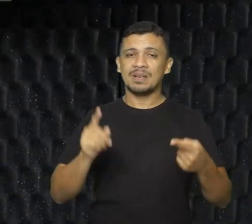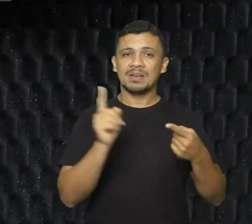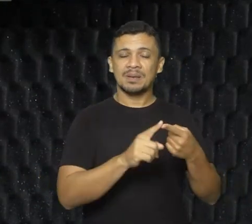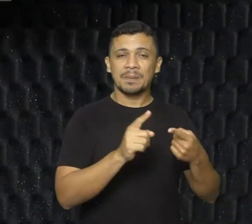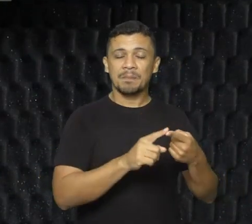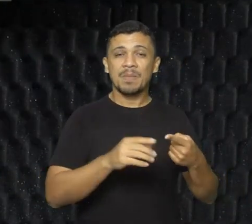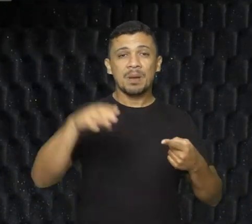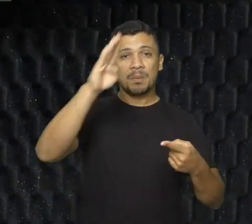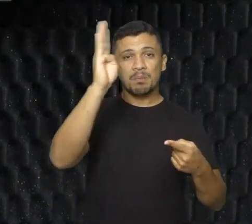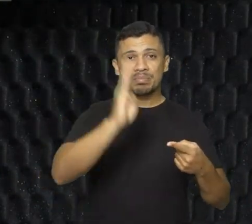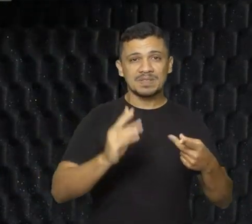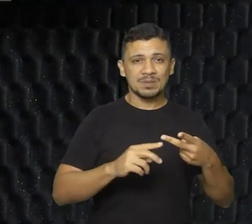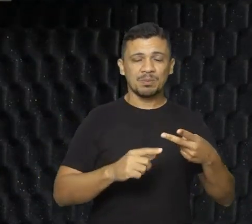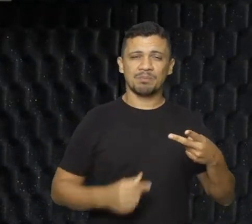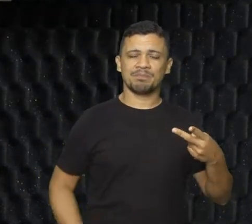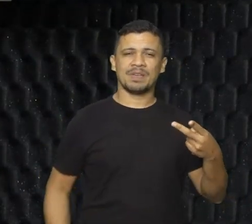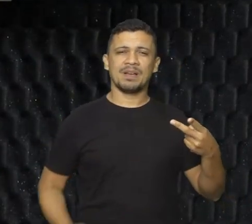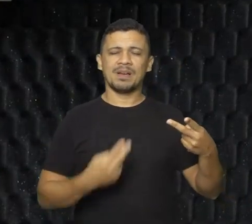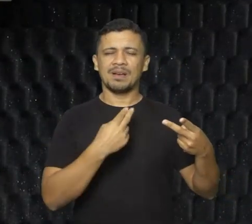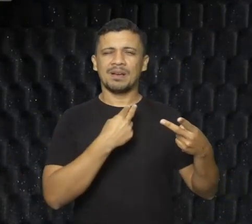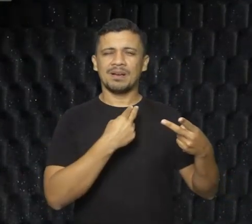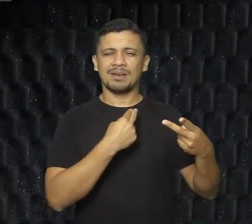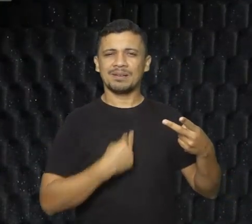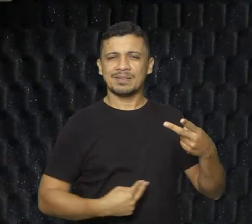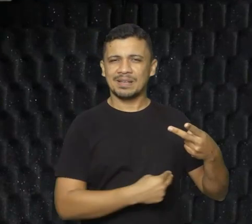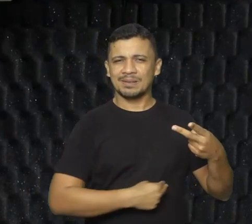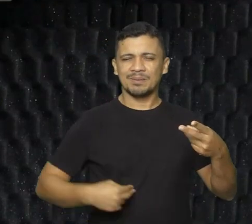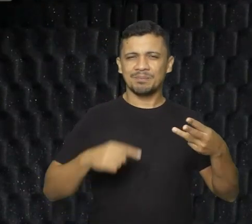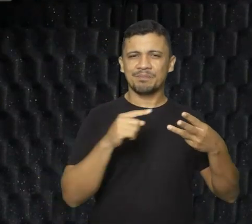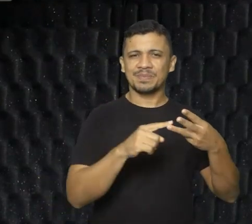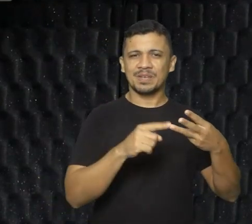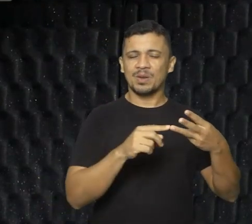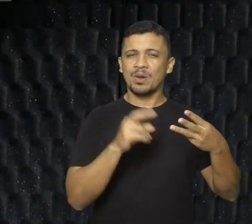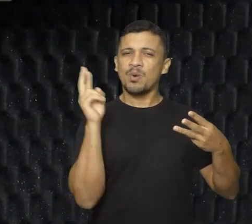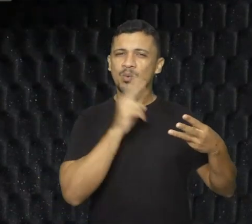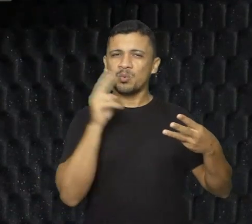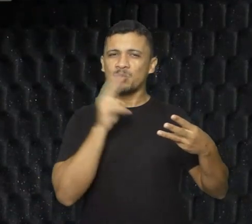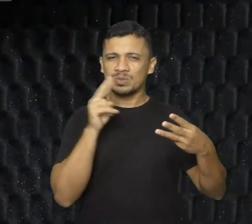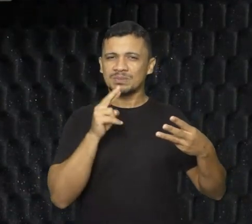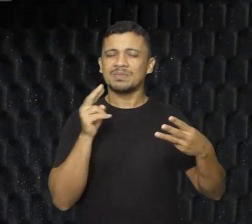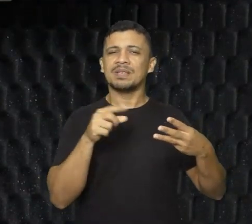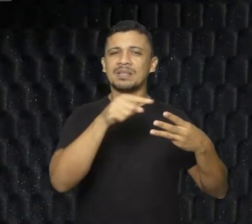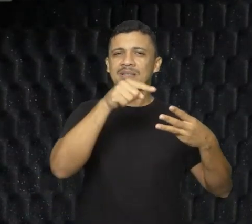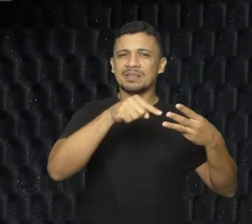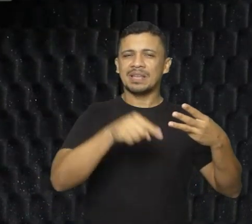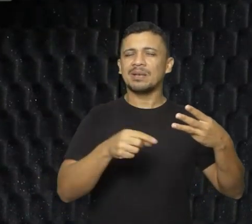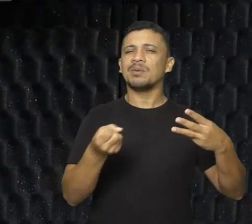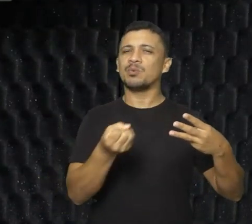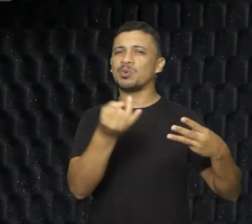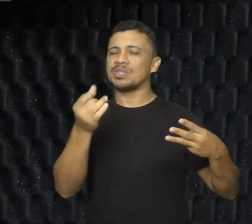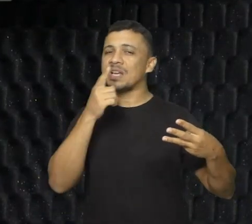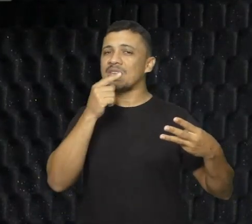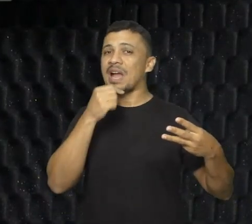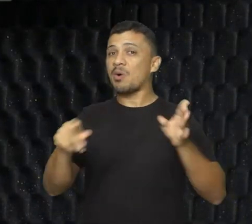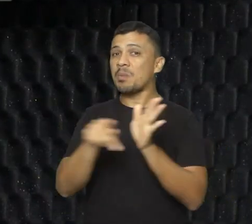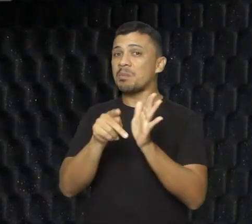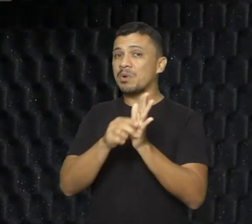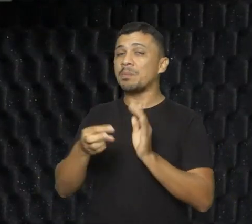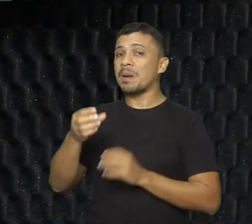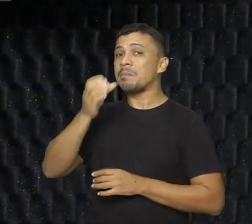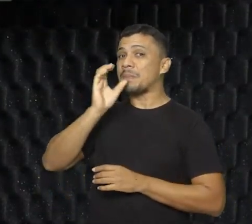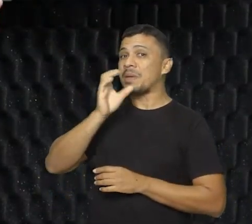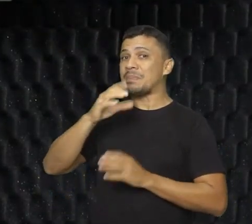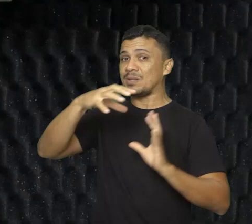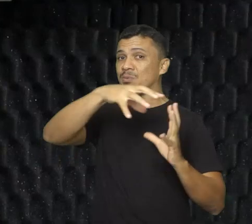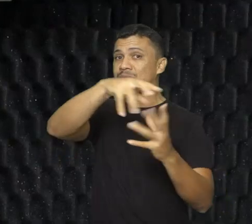Rússia sozinhos detêm boa parte da água doce do planeta. O Brasil tem quase 12% da água doce. Então